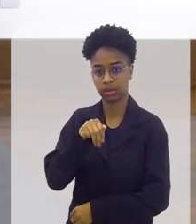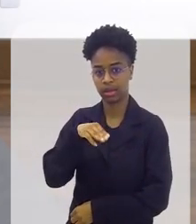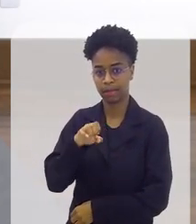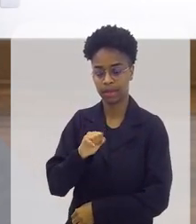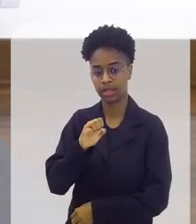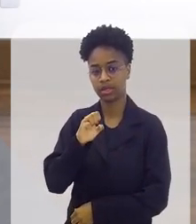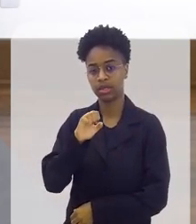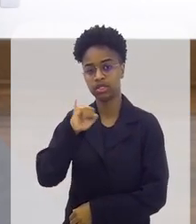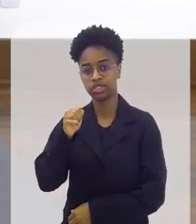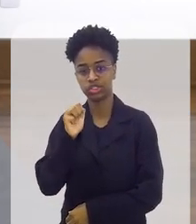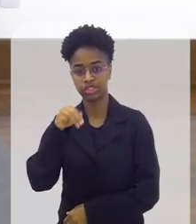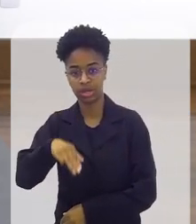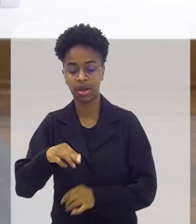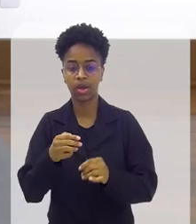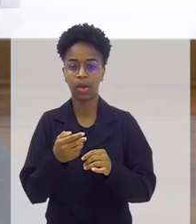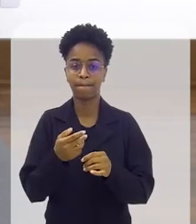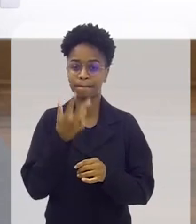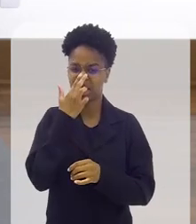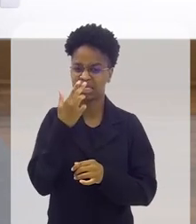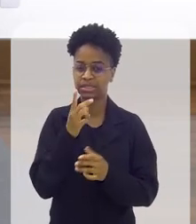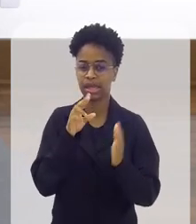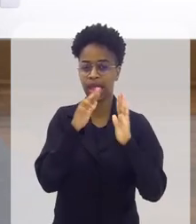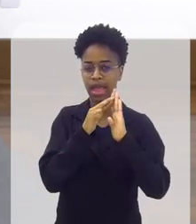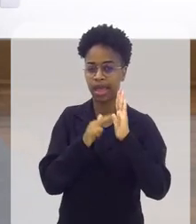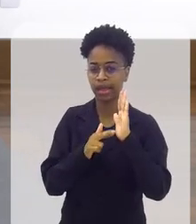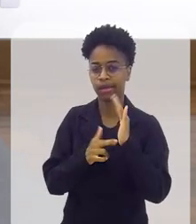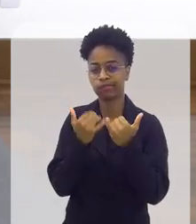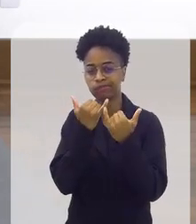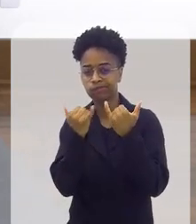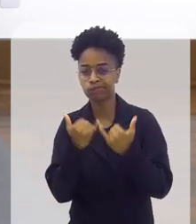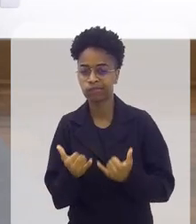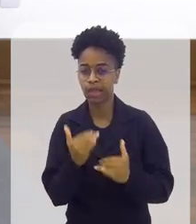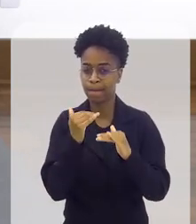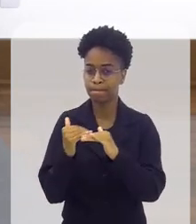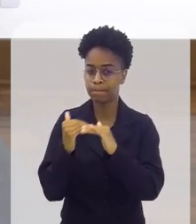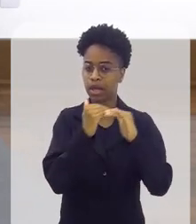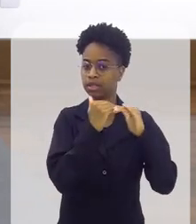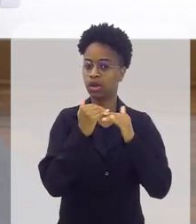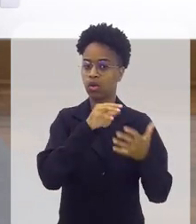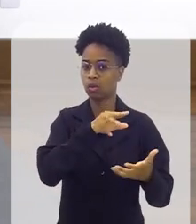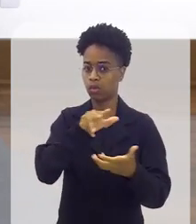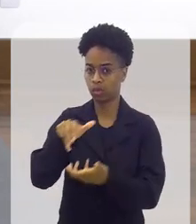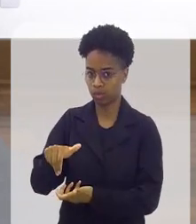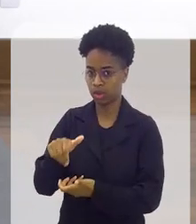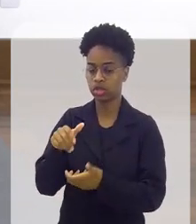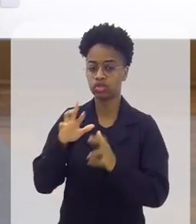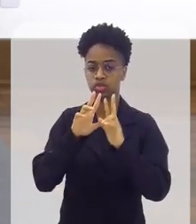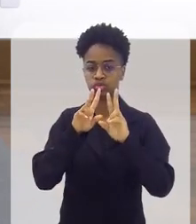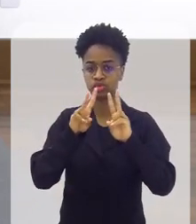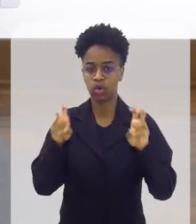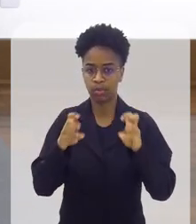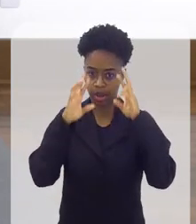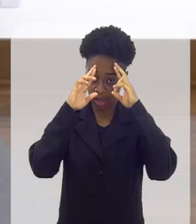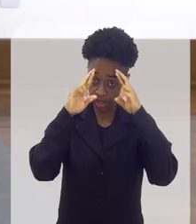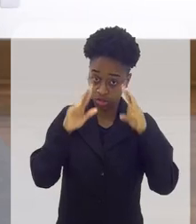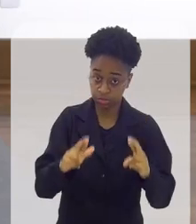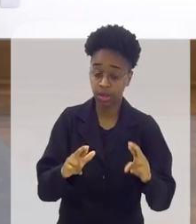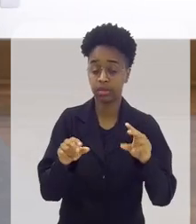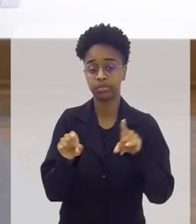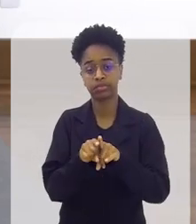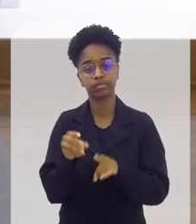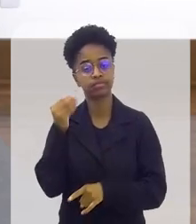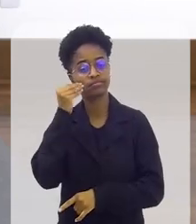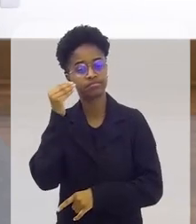de uma Game Jam, quase todas as Game Jams as regras são padrão universal, digamos assim, quanto a